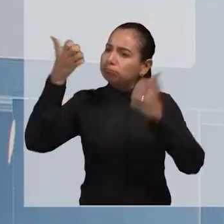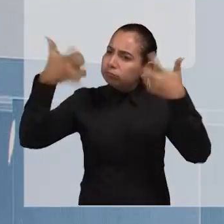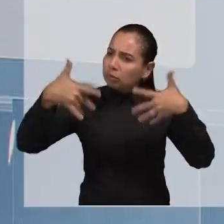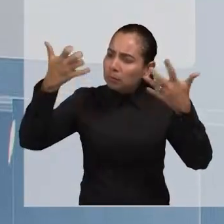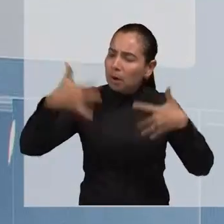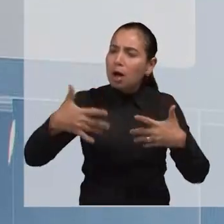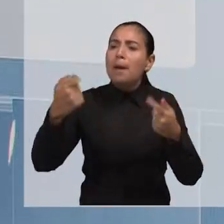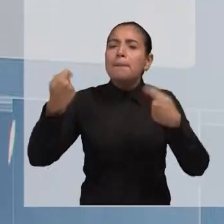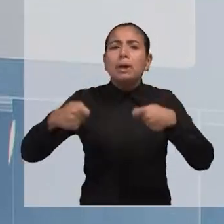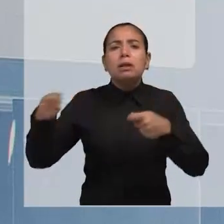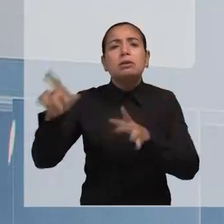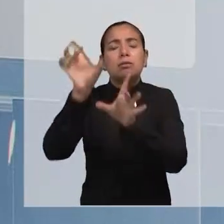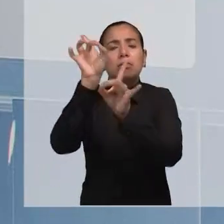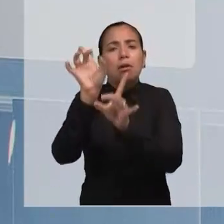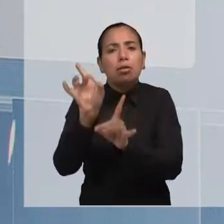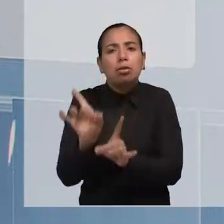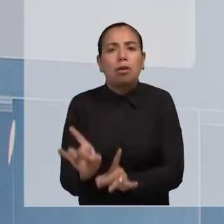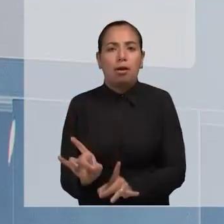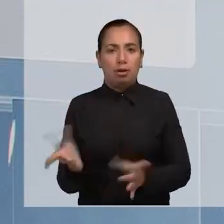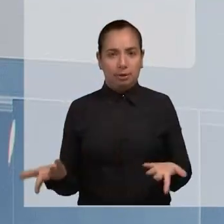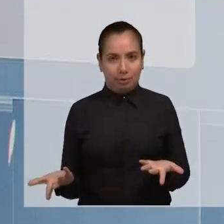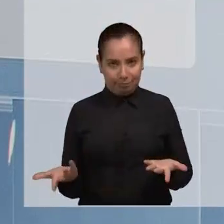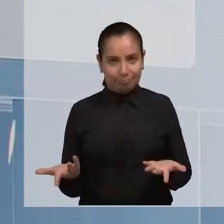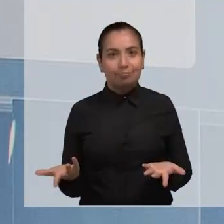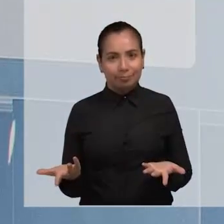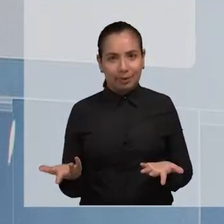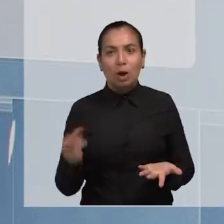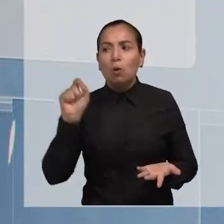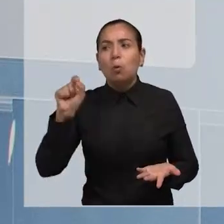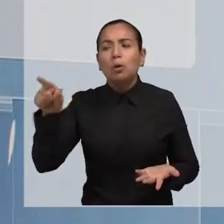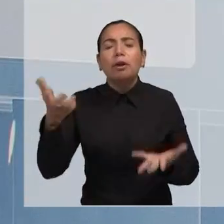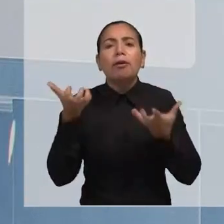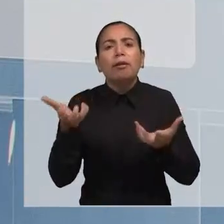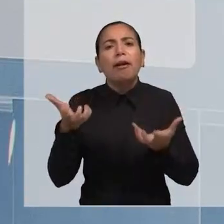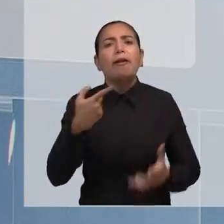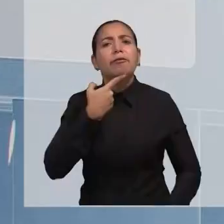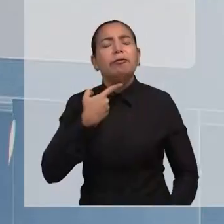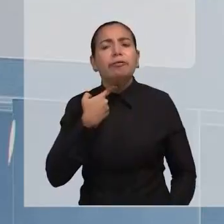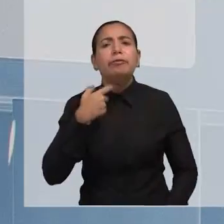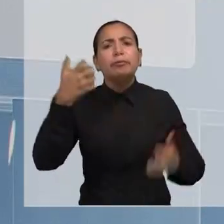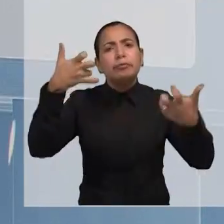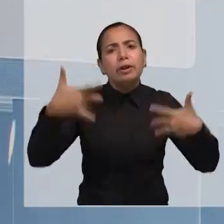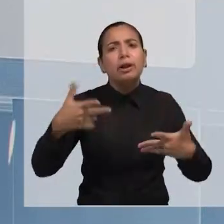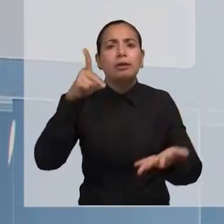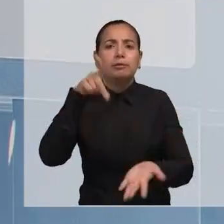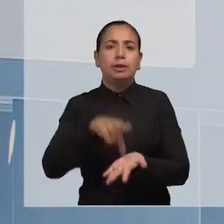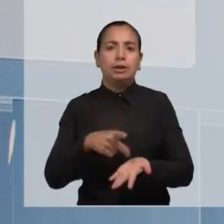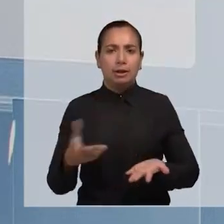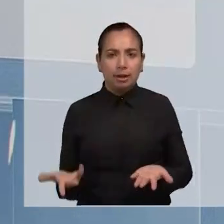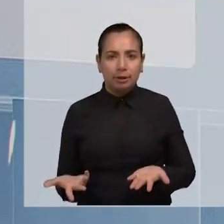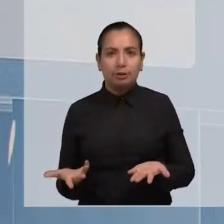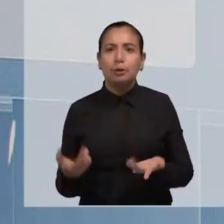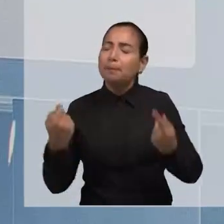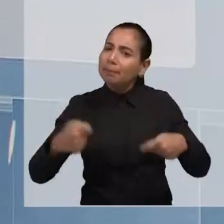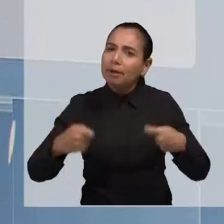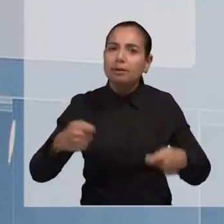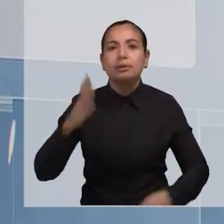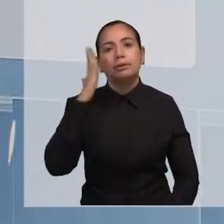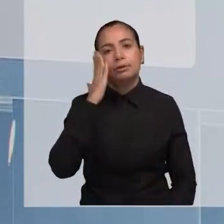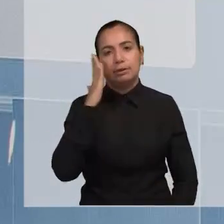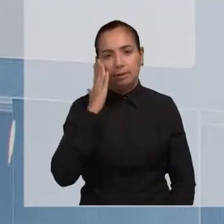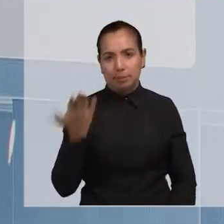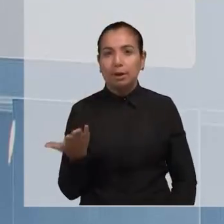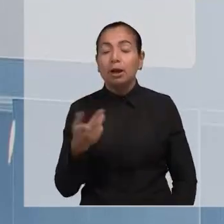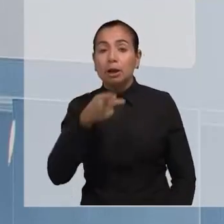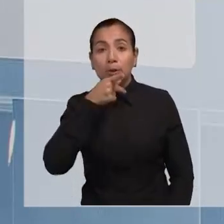especificar o que ele quer dizer de verdade. Esse é o grande fato. Tá certo? E não é possível, aí eu me perdoe, né? O